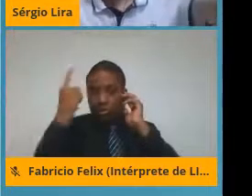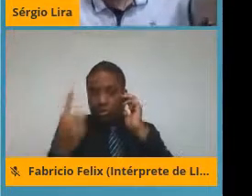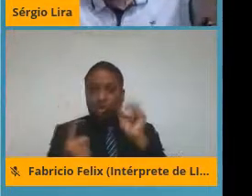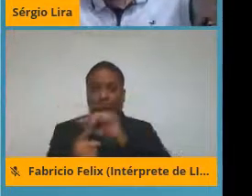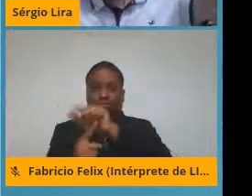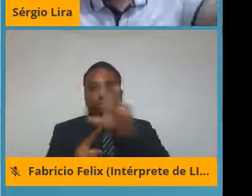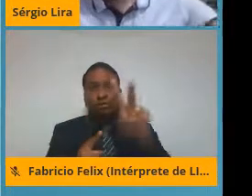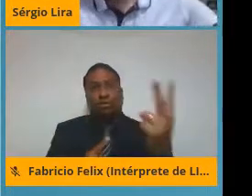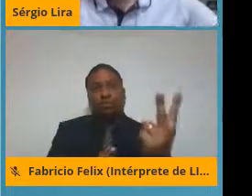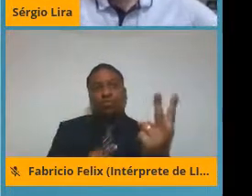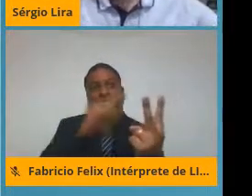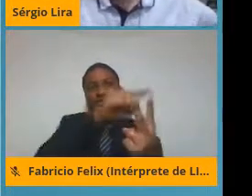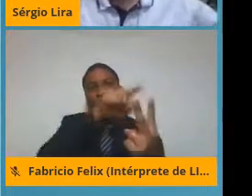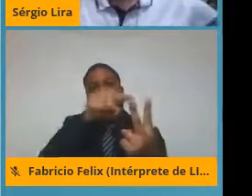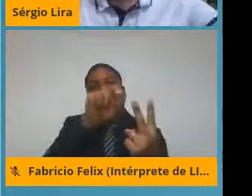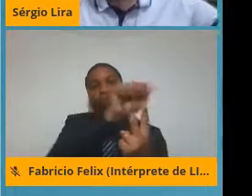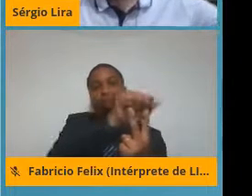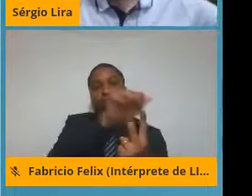vão contaminar